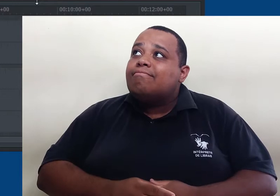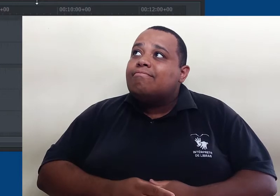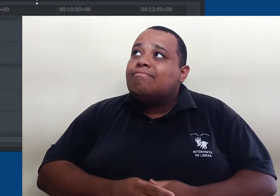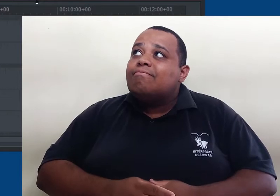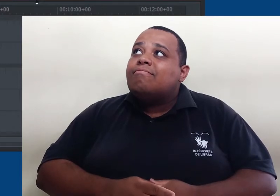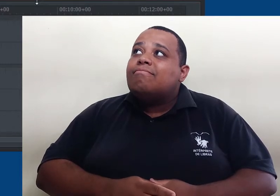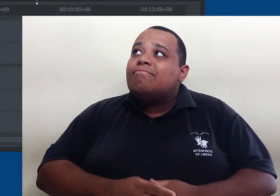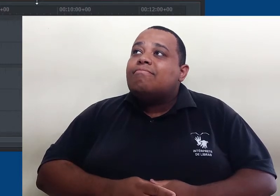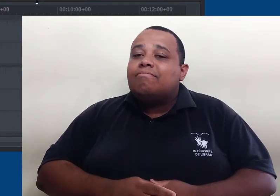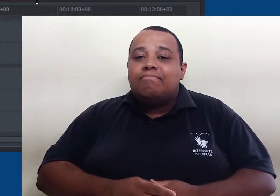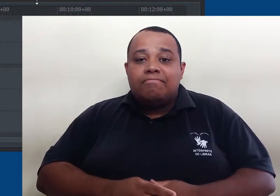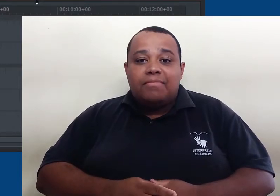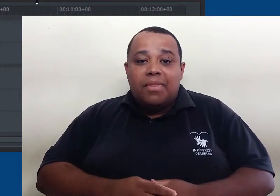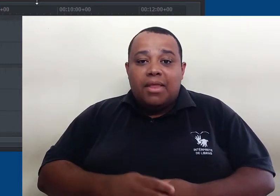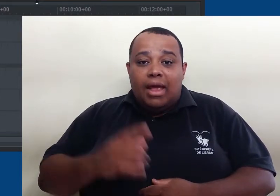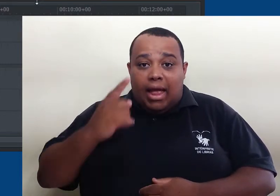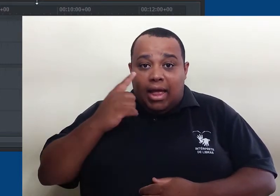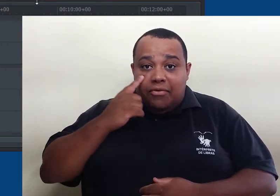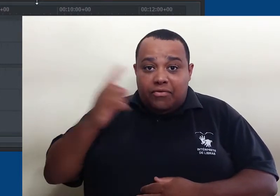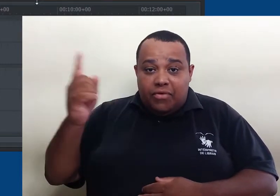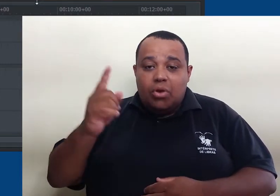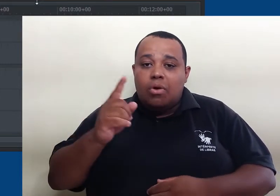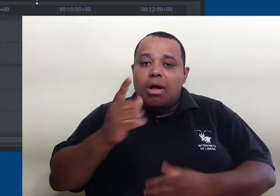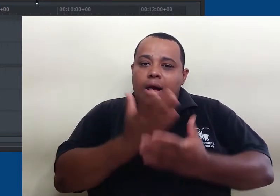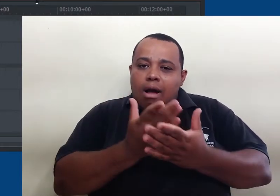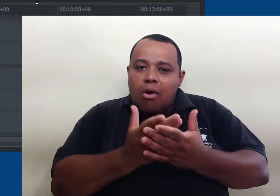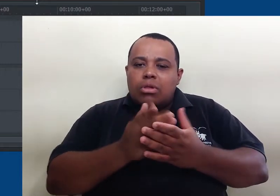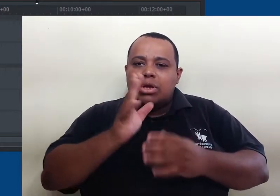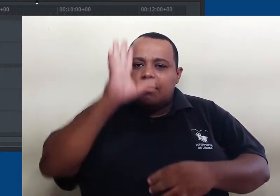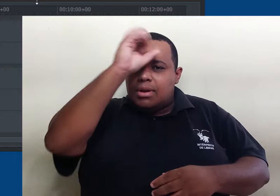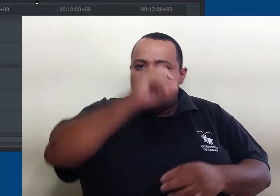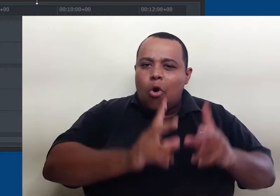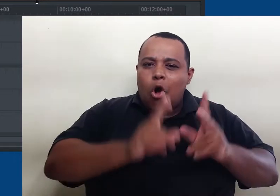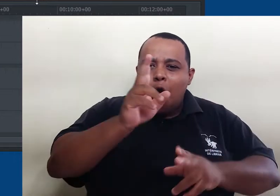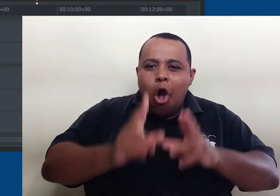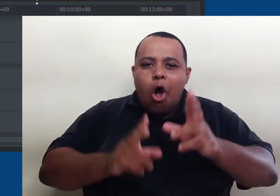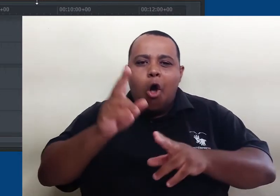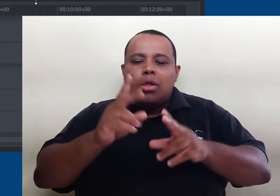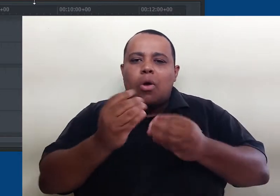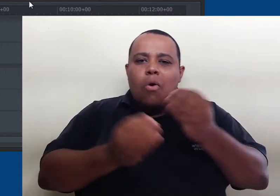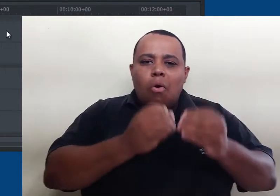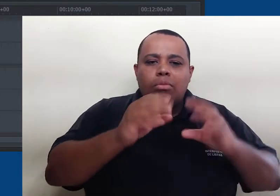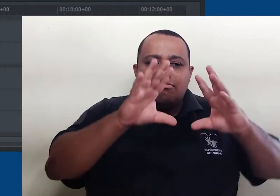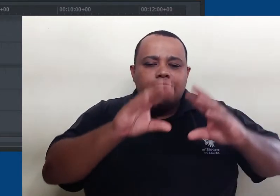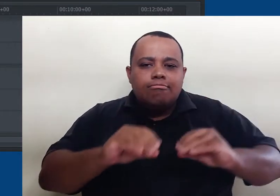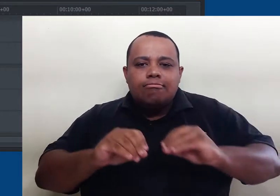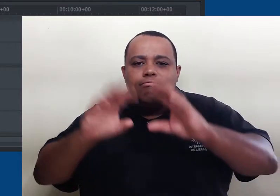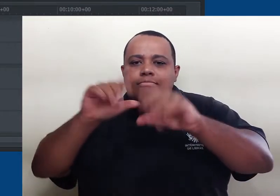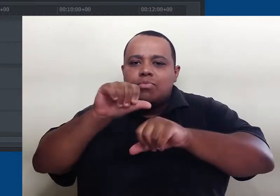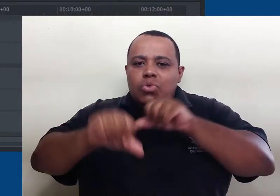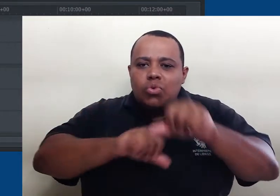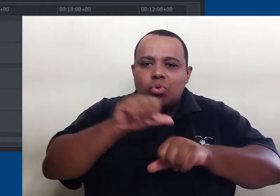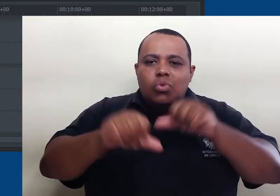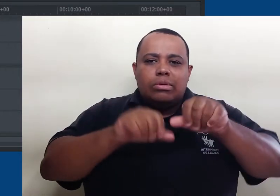no vídeo passado a gente aprendeu como a gente corta, como a gente adiciona transições, títulos, esse tipo de coisa. Então, vendo aqui no meu projeto, vocês podem